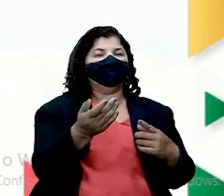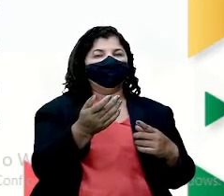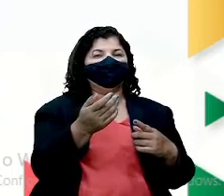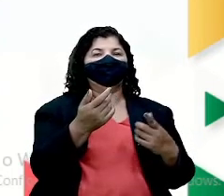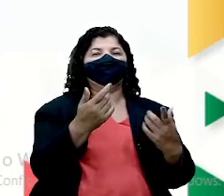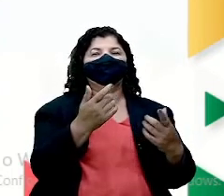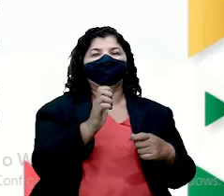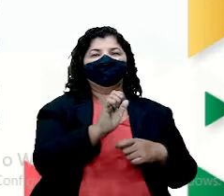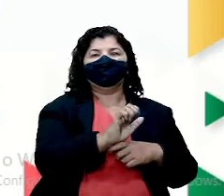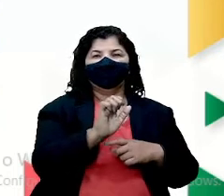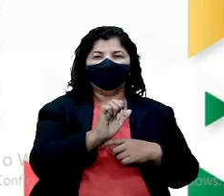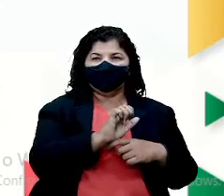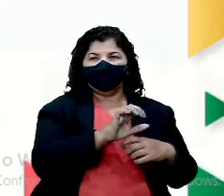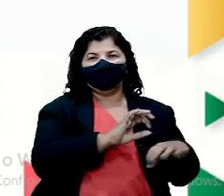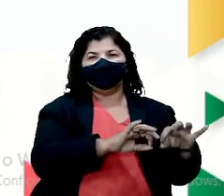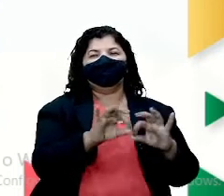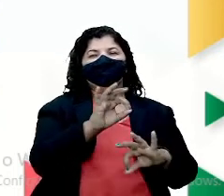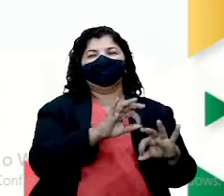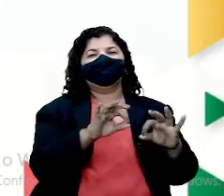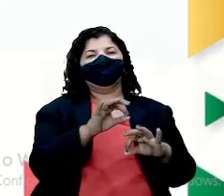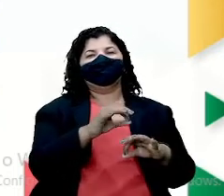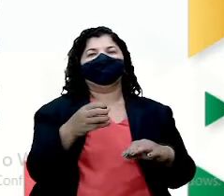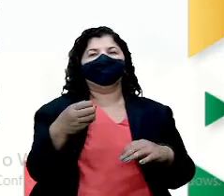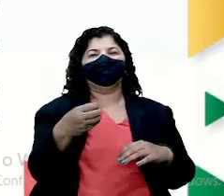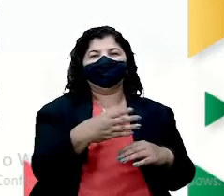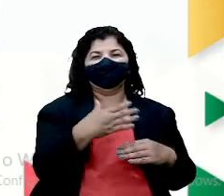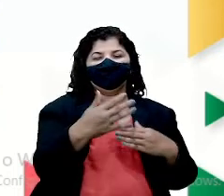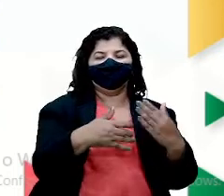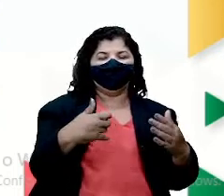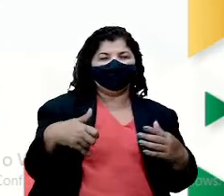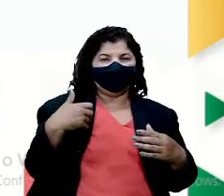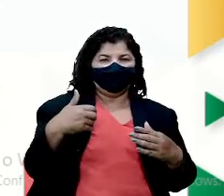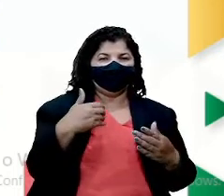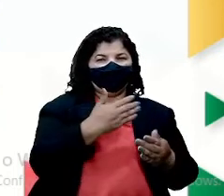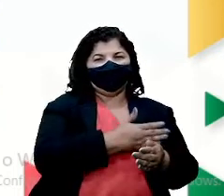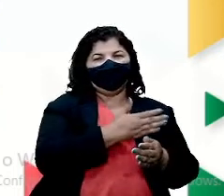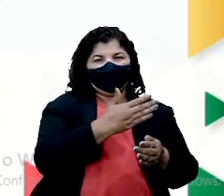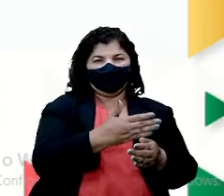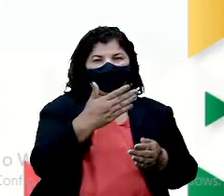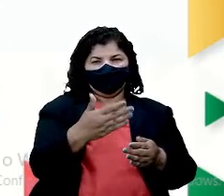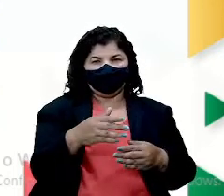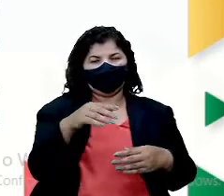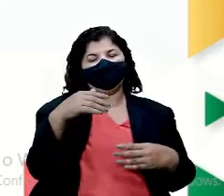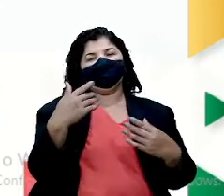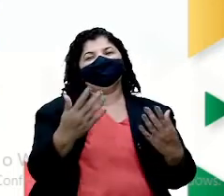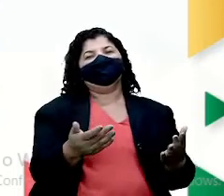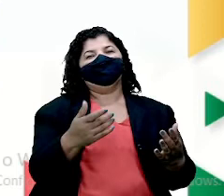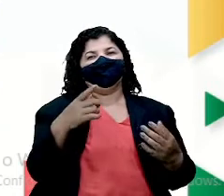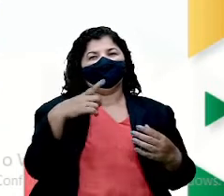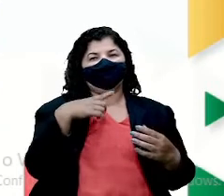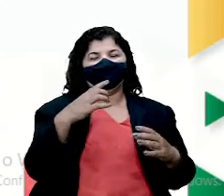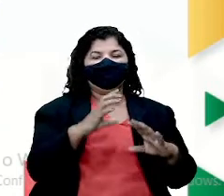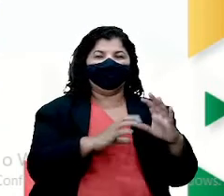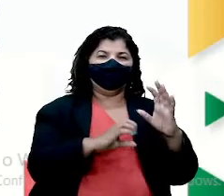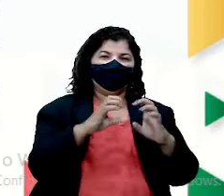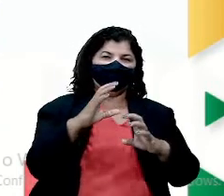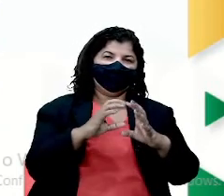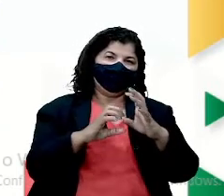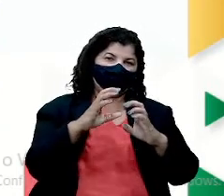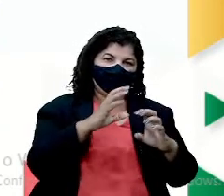na Idade Moderna, se voltarmos para a Idade Média, vamos ter aquelas disputas, aquelas brigas, né?